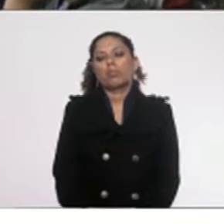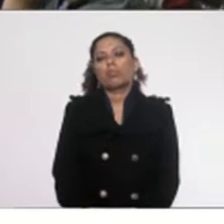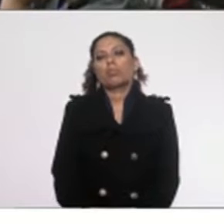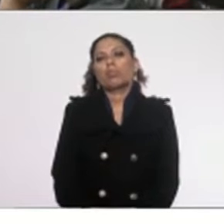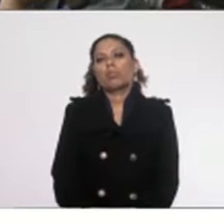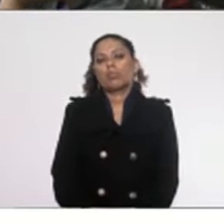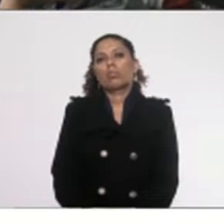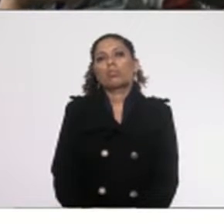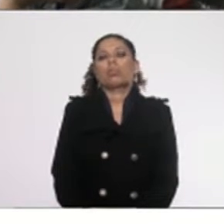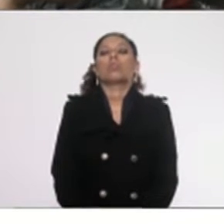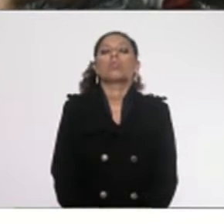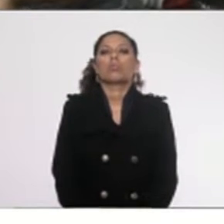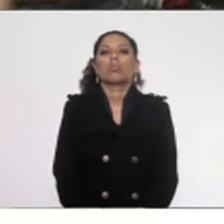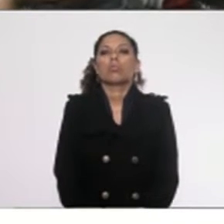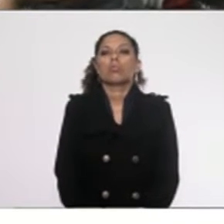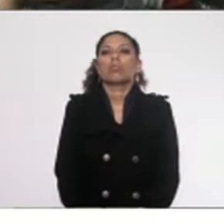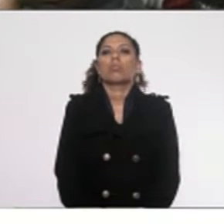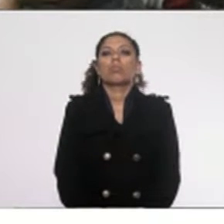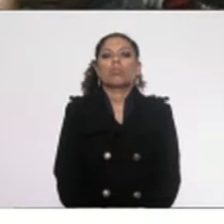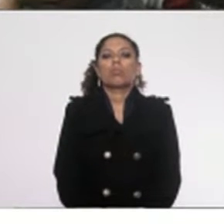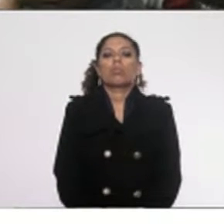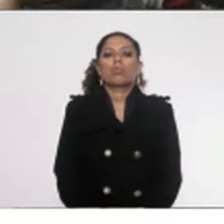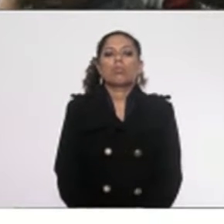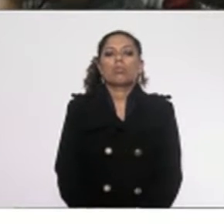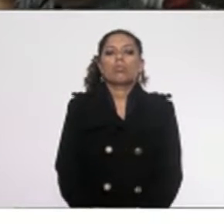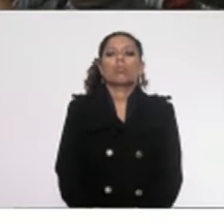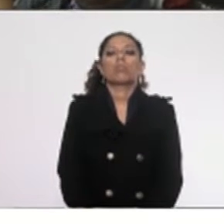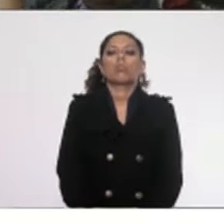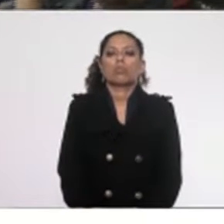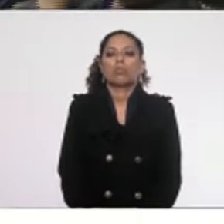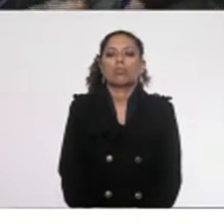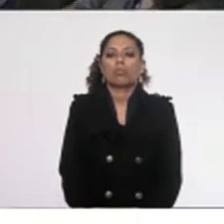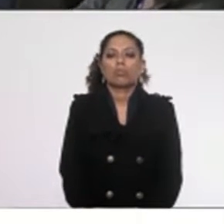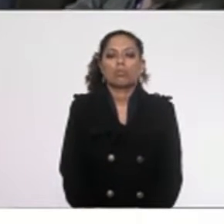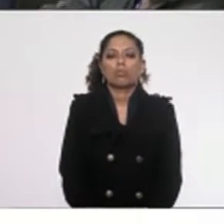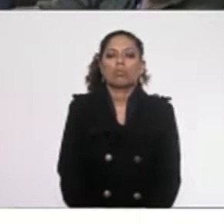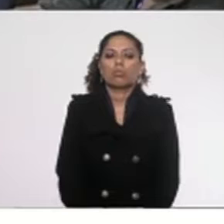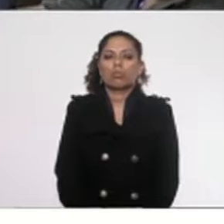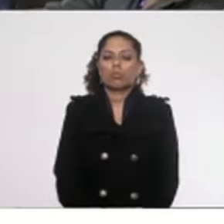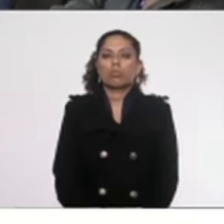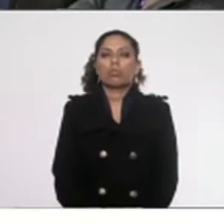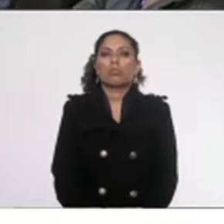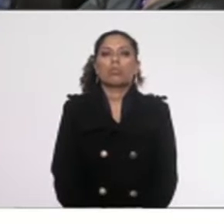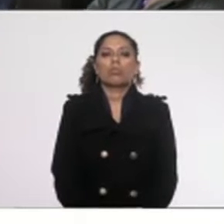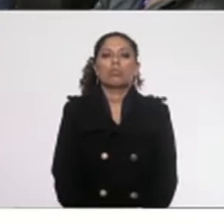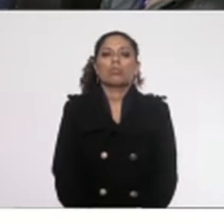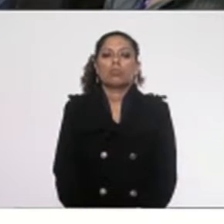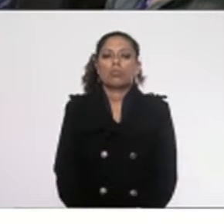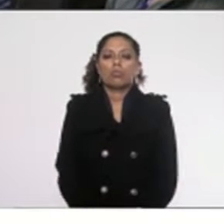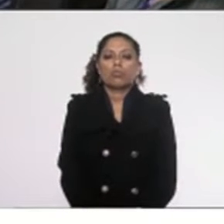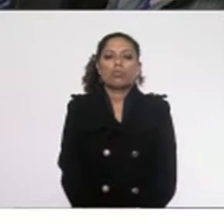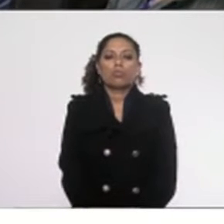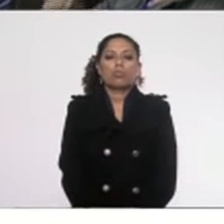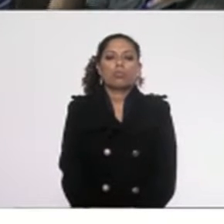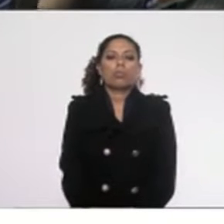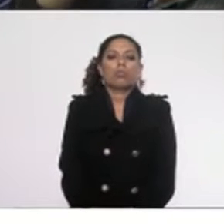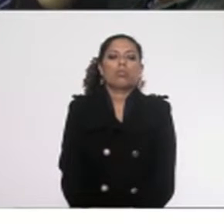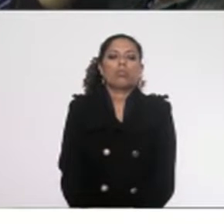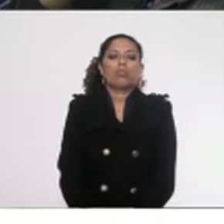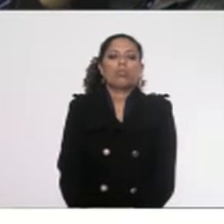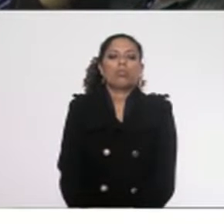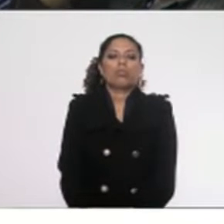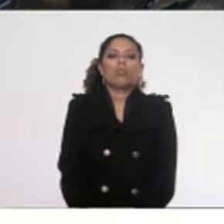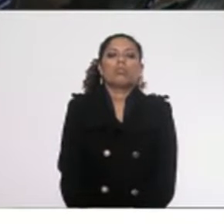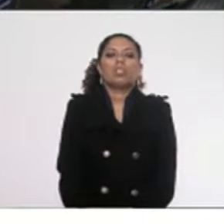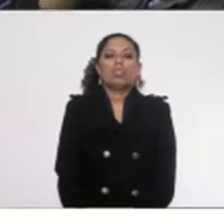Só assinalar que no voto que entreguei a Vossa Excelência, eu aglutino 39 com a